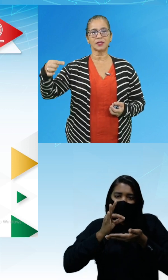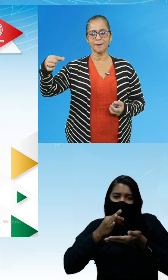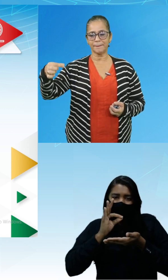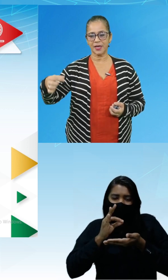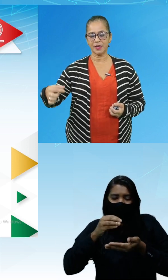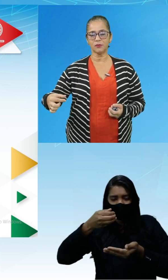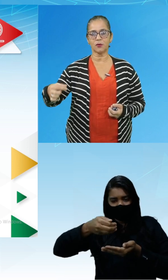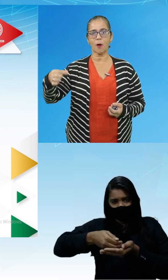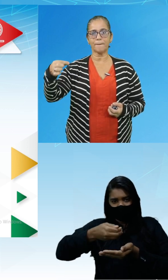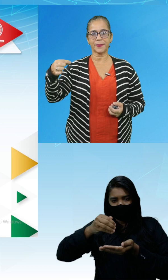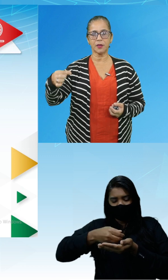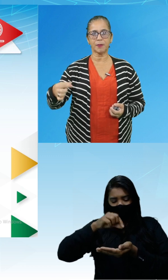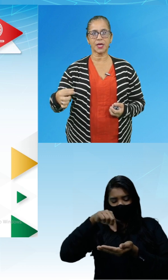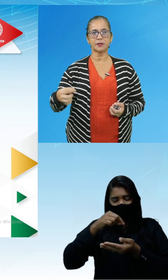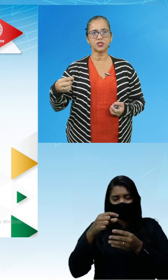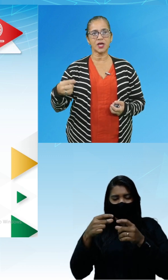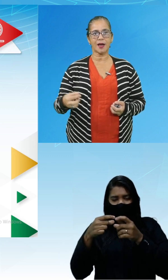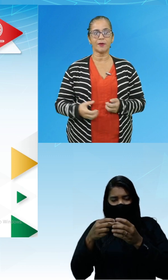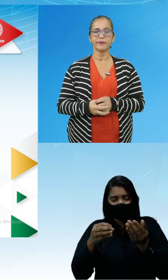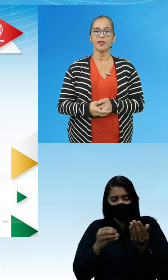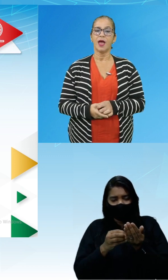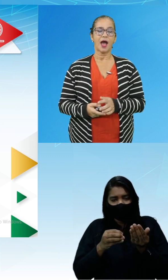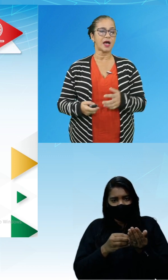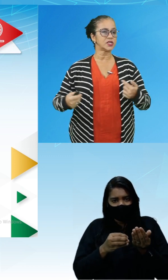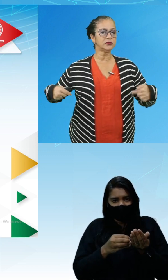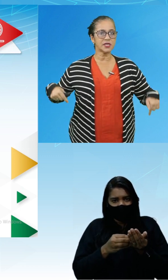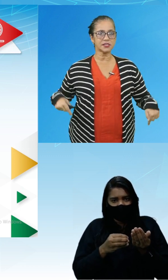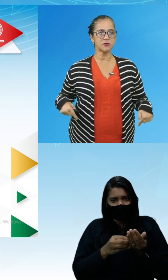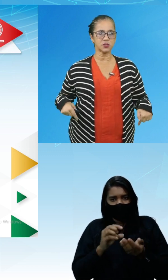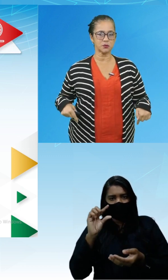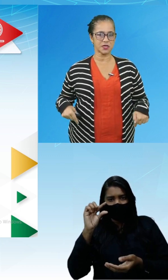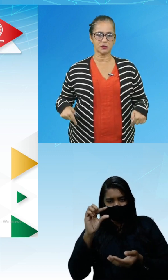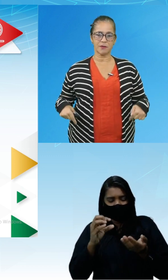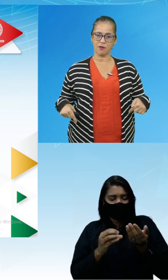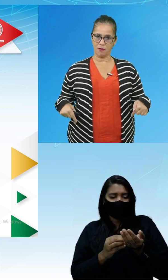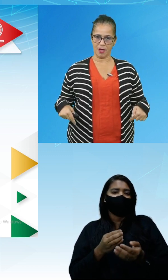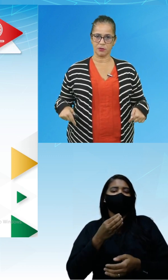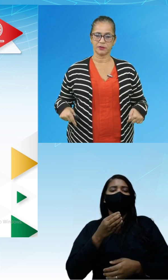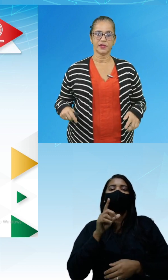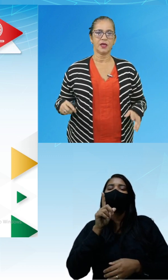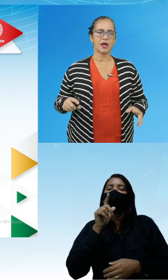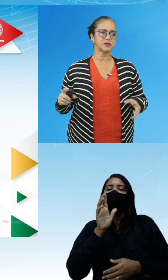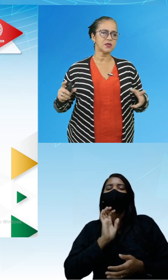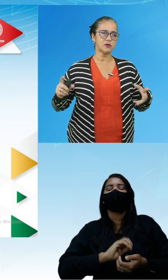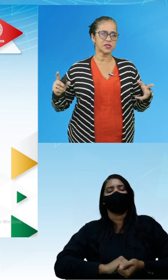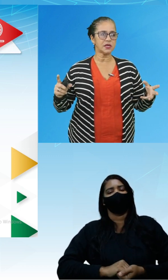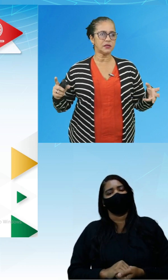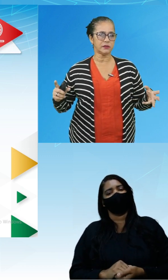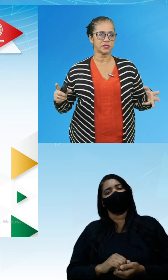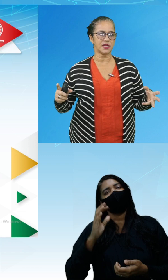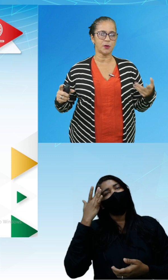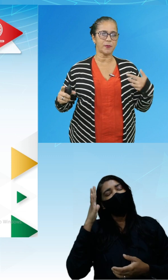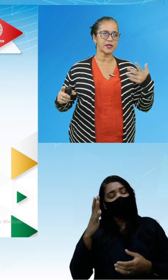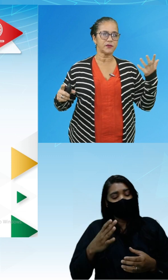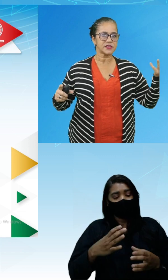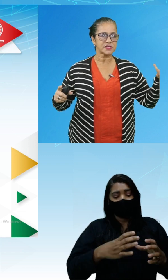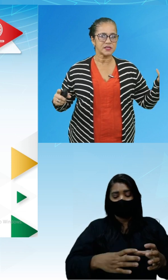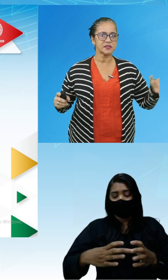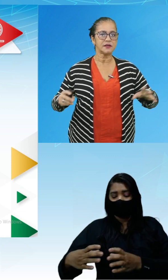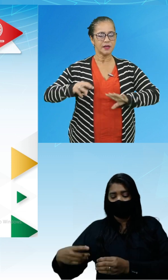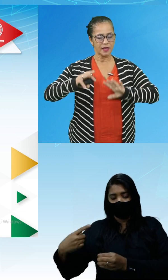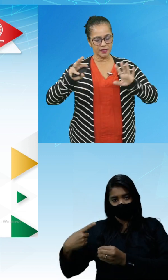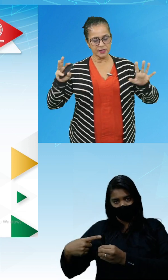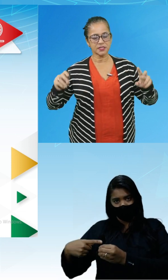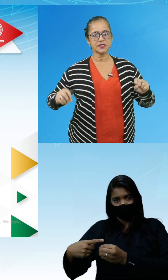ter também um copinho pequeno de água. A gente não tem esse costume aqui de tomar com água, a não ser alguns interiores, né? Meu pai era de